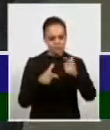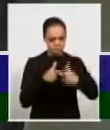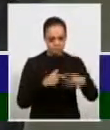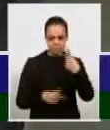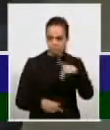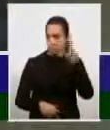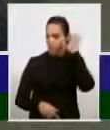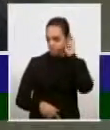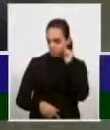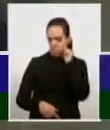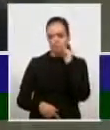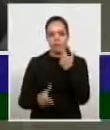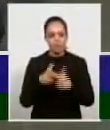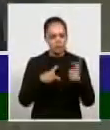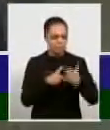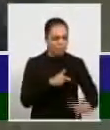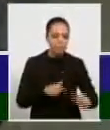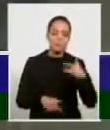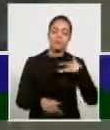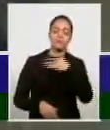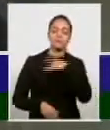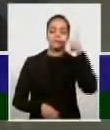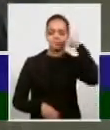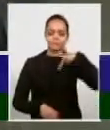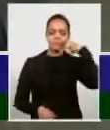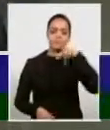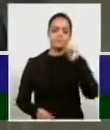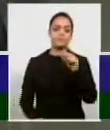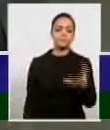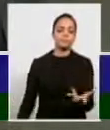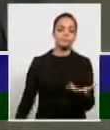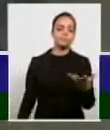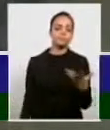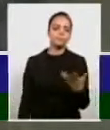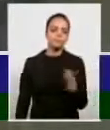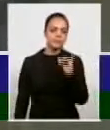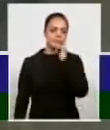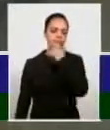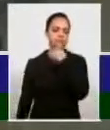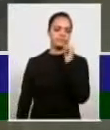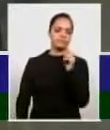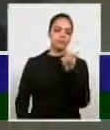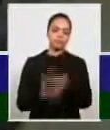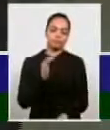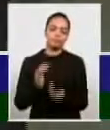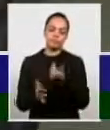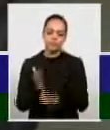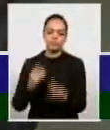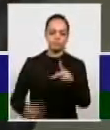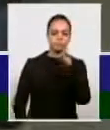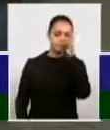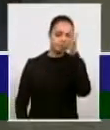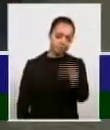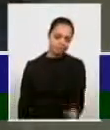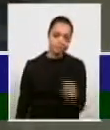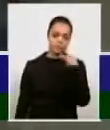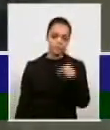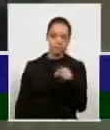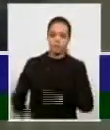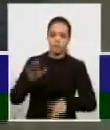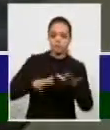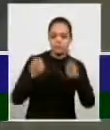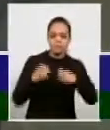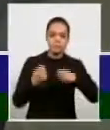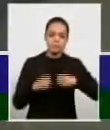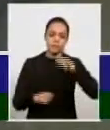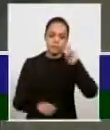sua audição. Aí o problema já é de saúde pública, já, infelizmente, vai te prejudicar futuramente, que você talvez vai precisar